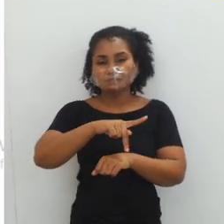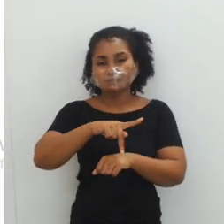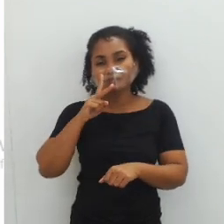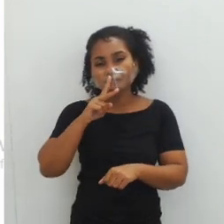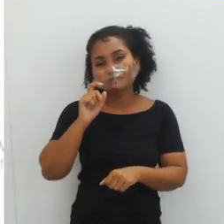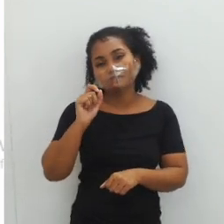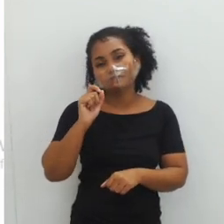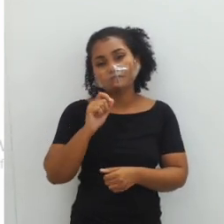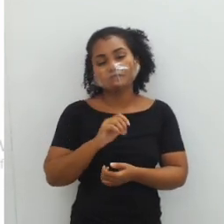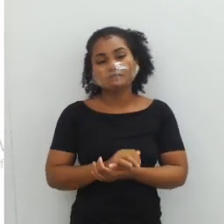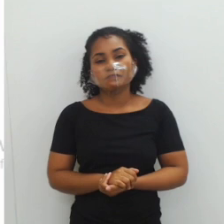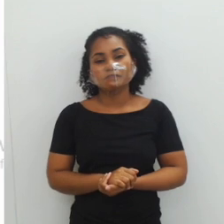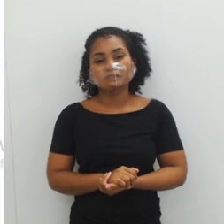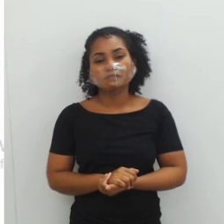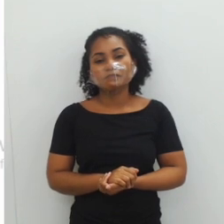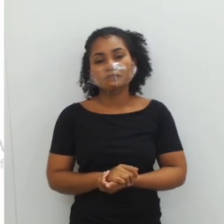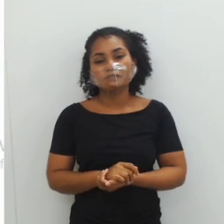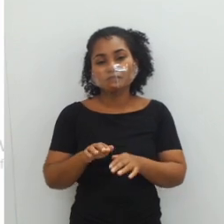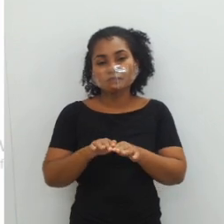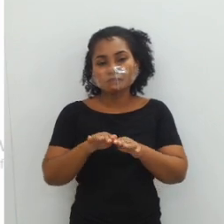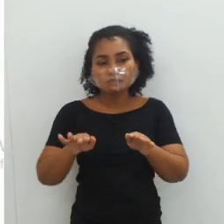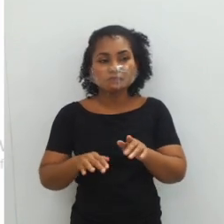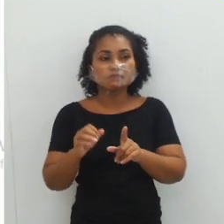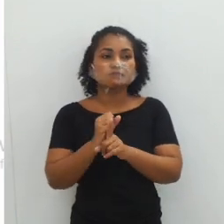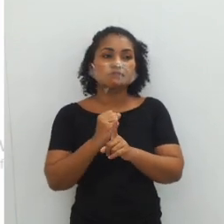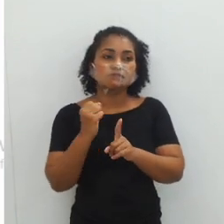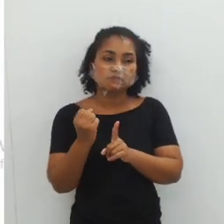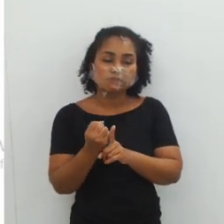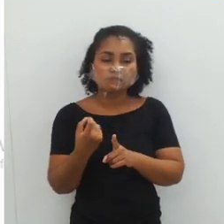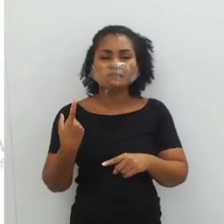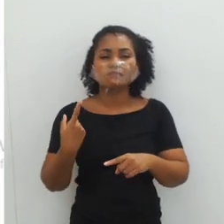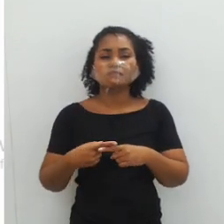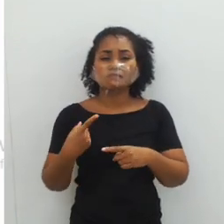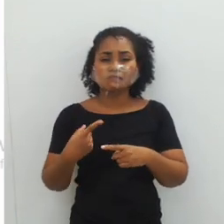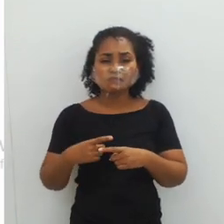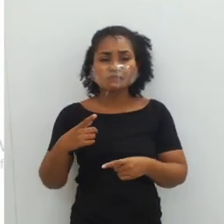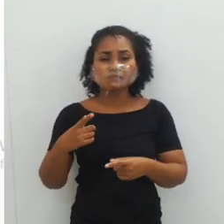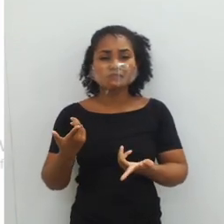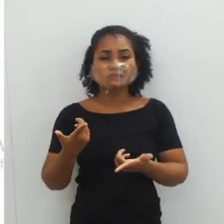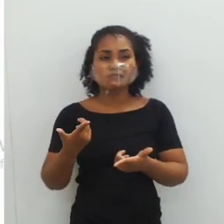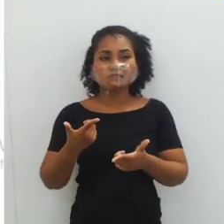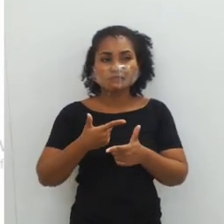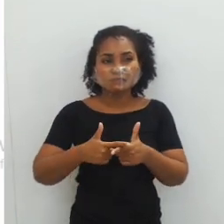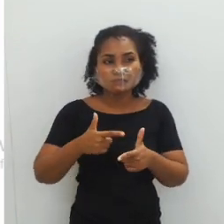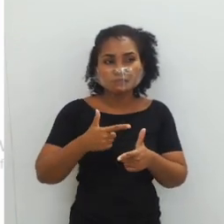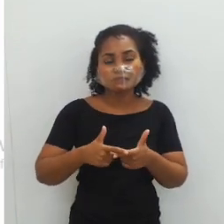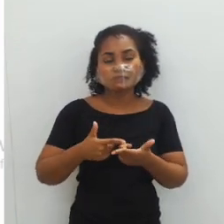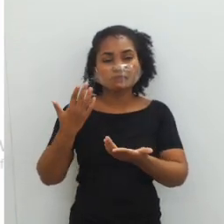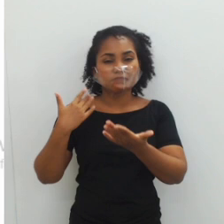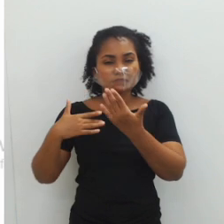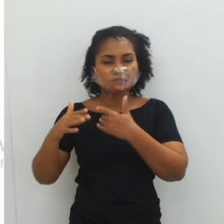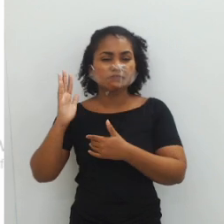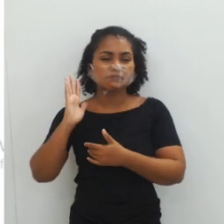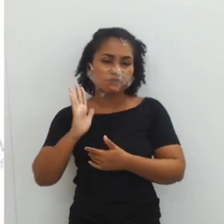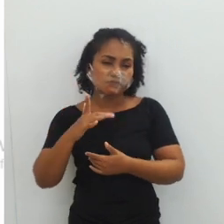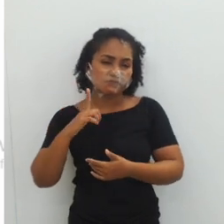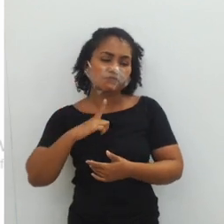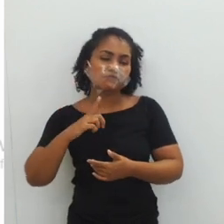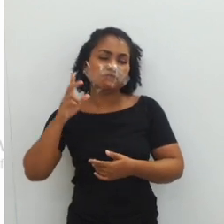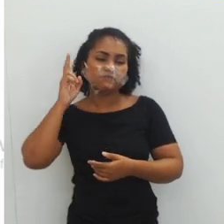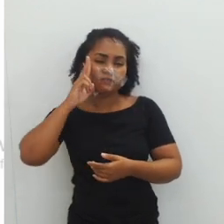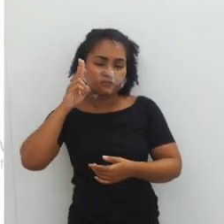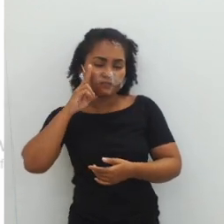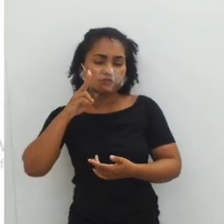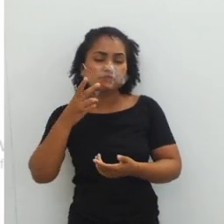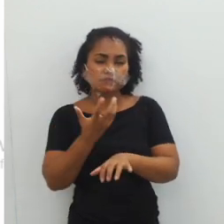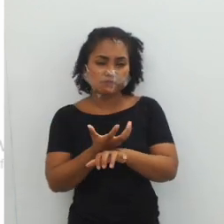forte essa questão das desigualdades sociais, justamente por conta dessa herança colonial que a gente estuda muito em história e